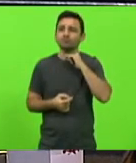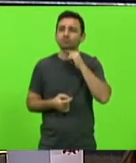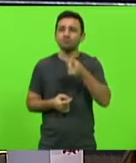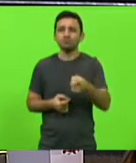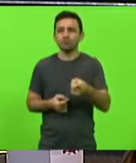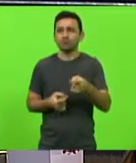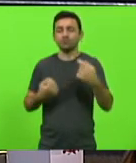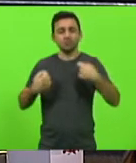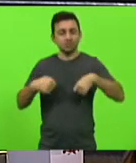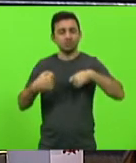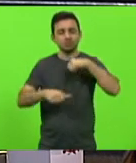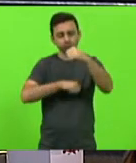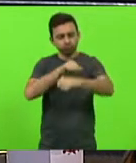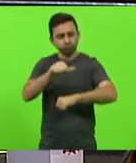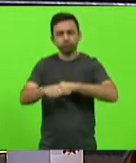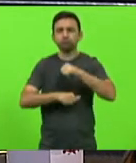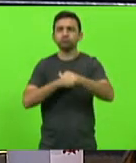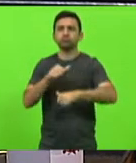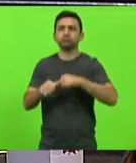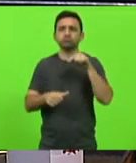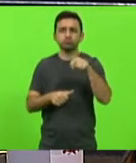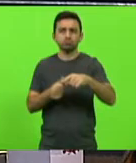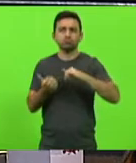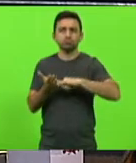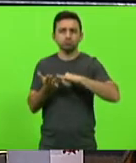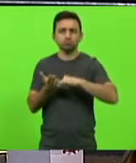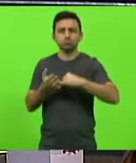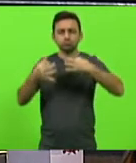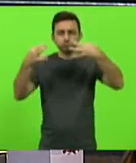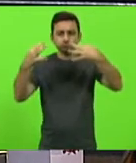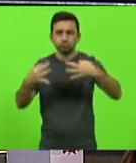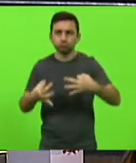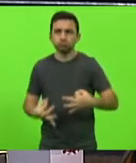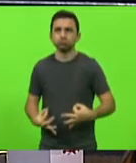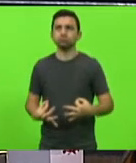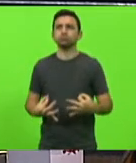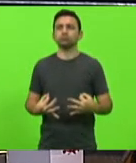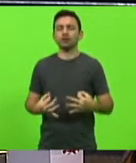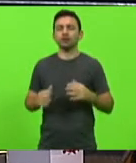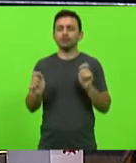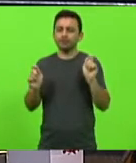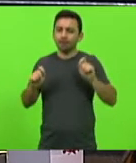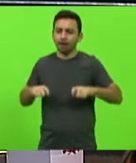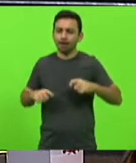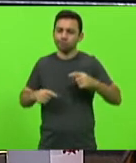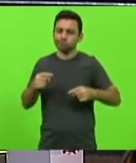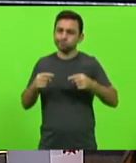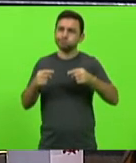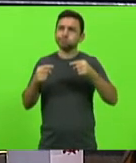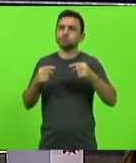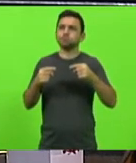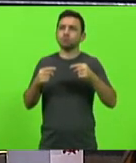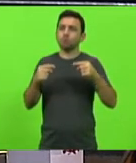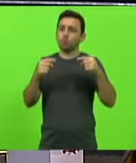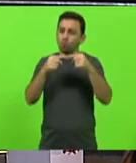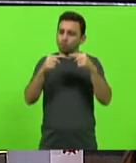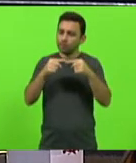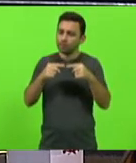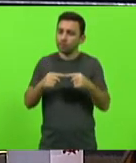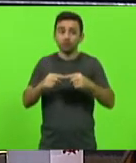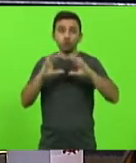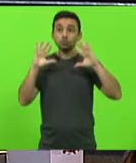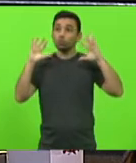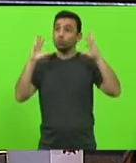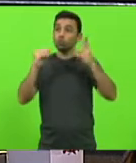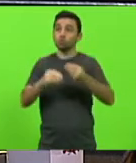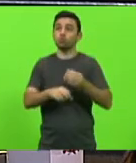reforma tributária que ela seja leal, que ela seja competitiva, mas que seja competitiva para todos. E